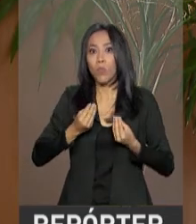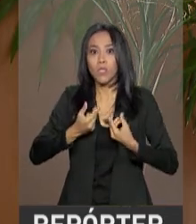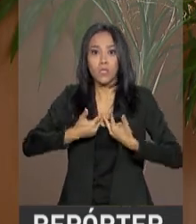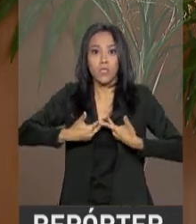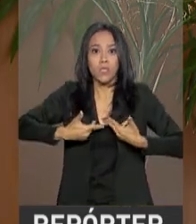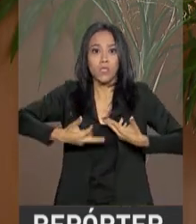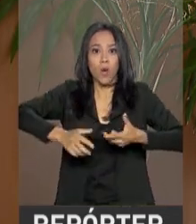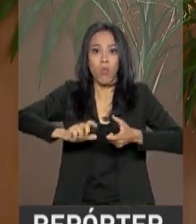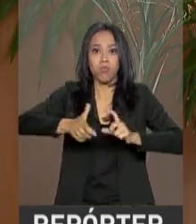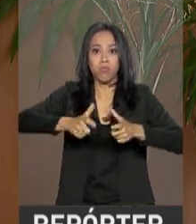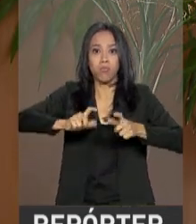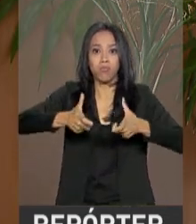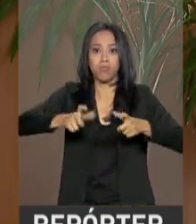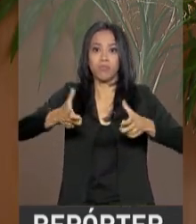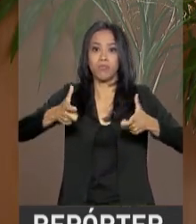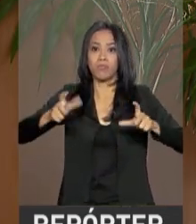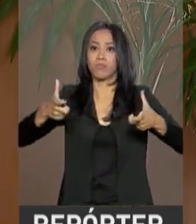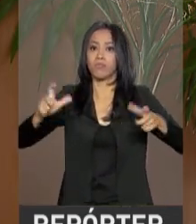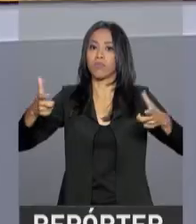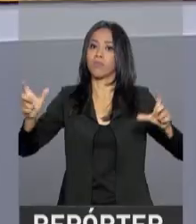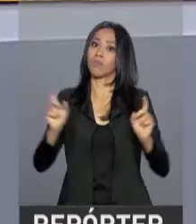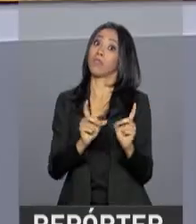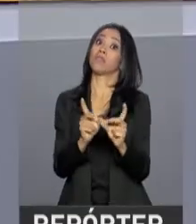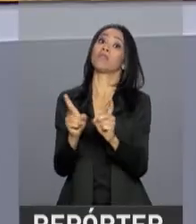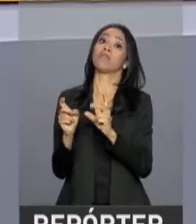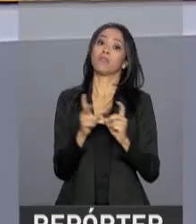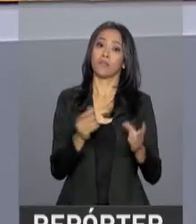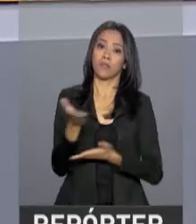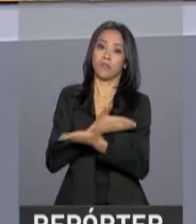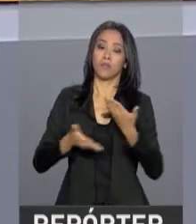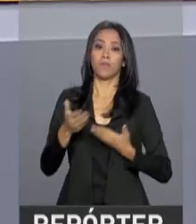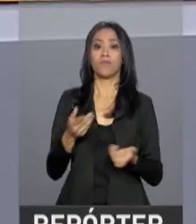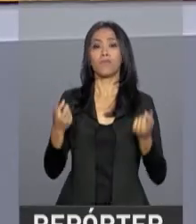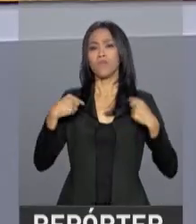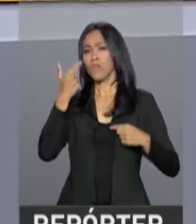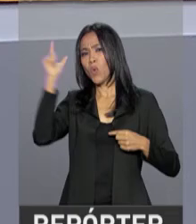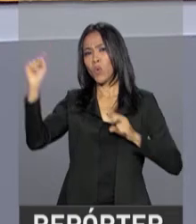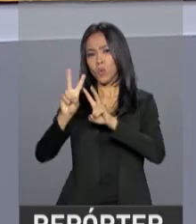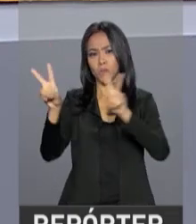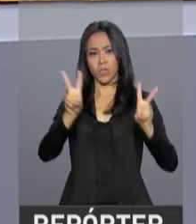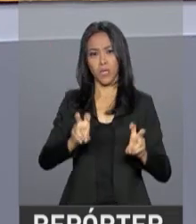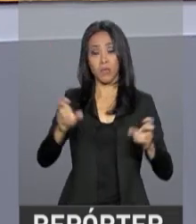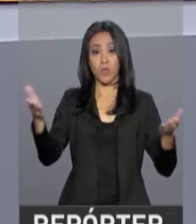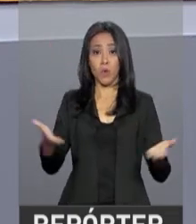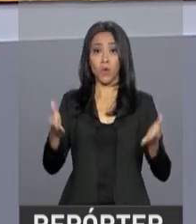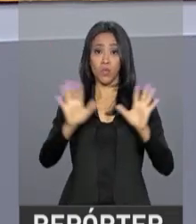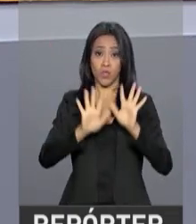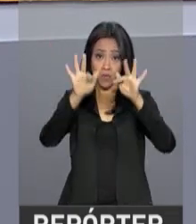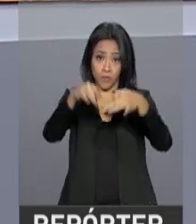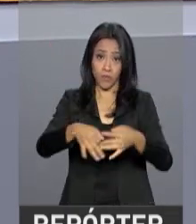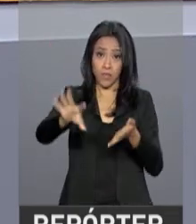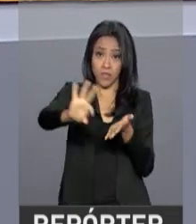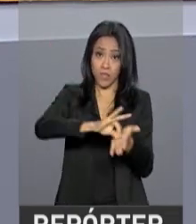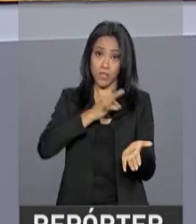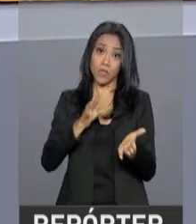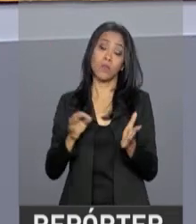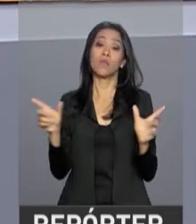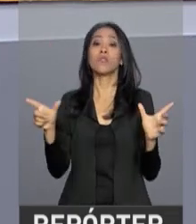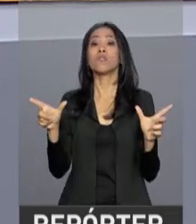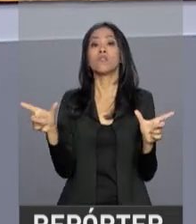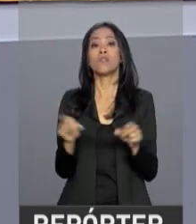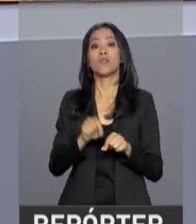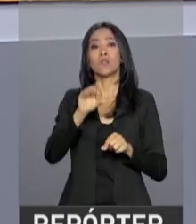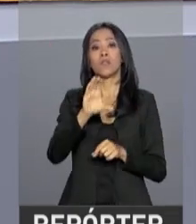a ampliação desse comércio e olha mudando de assunto terminam hoje as inscrições para o ensejo exame